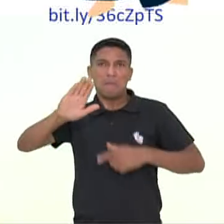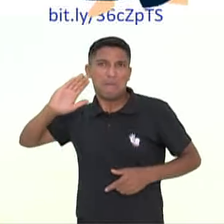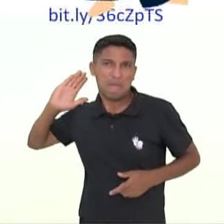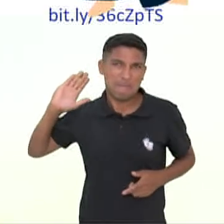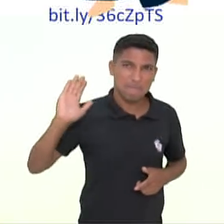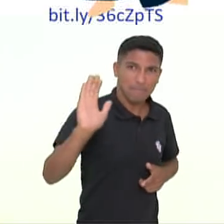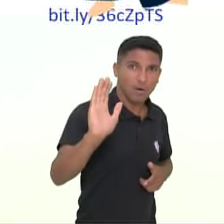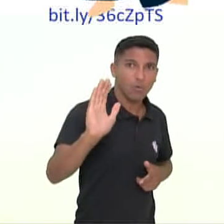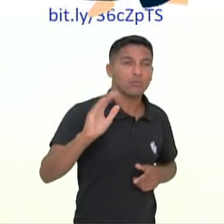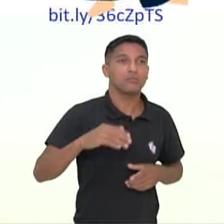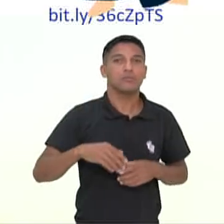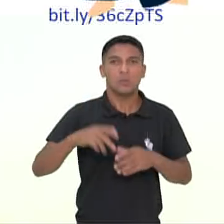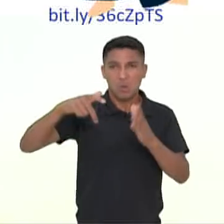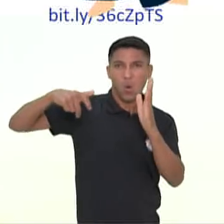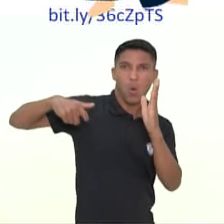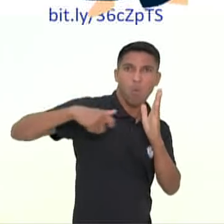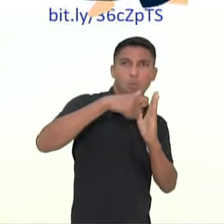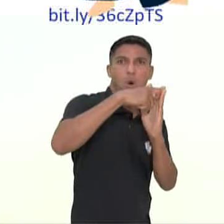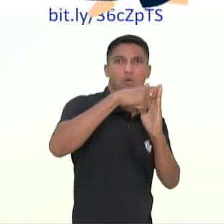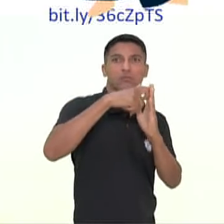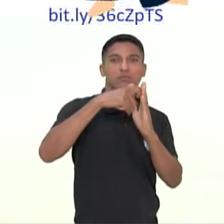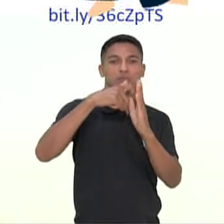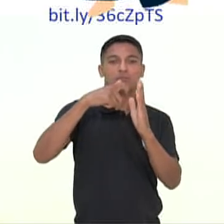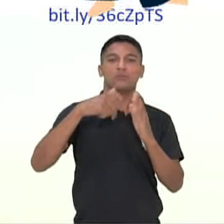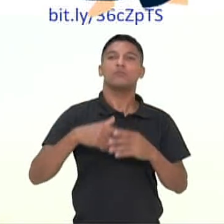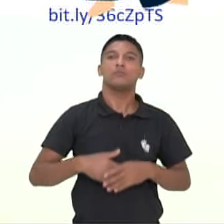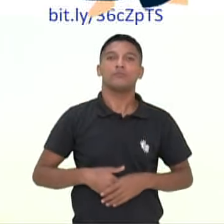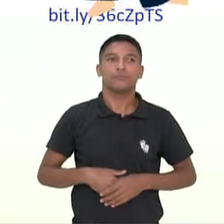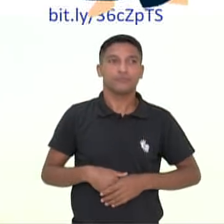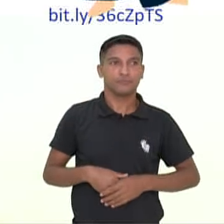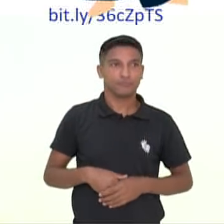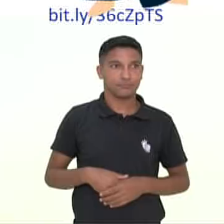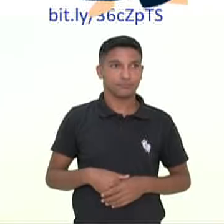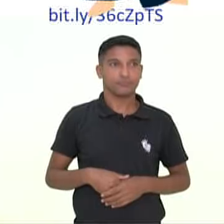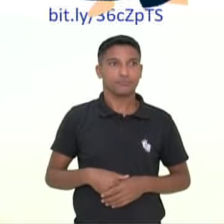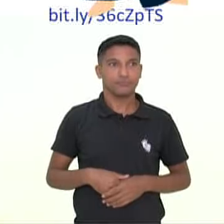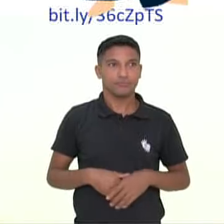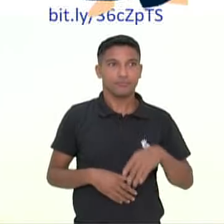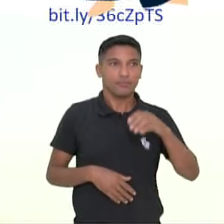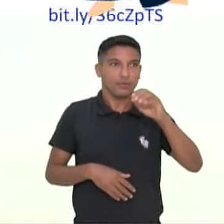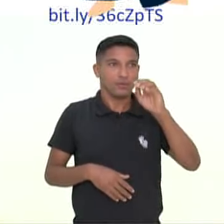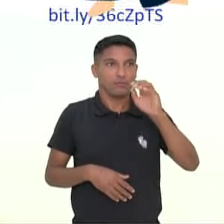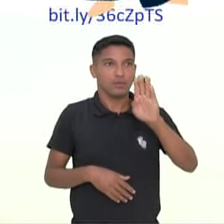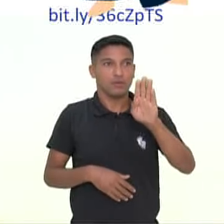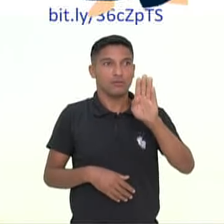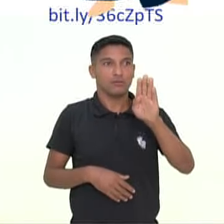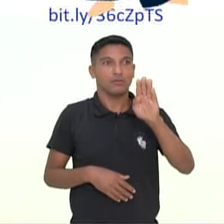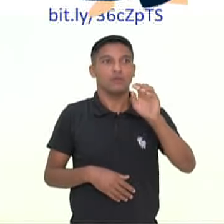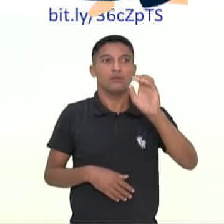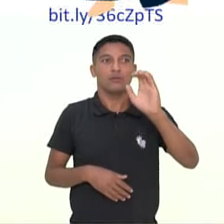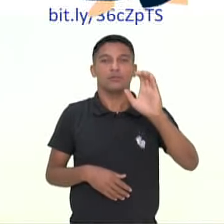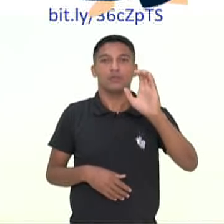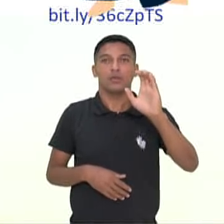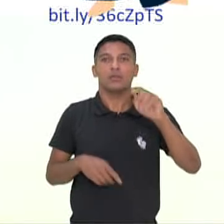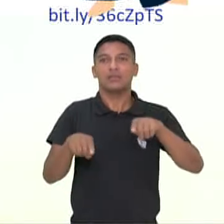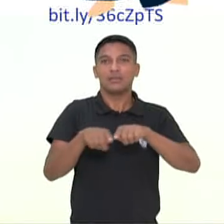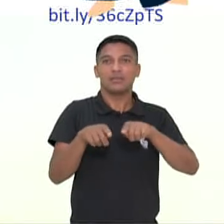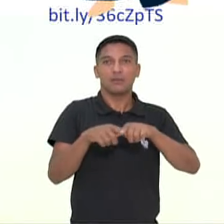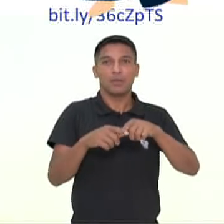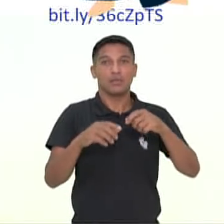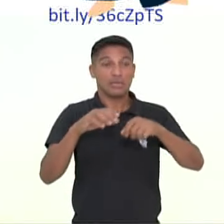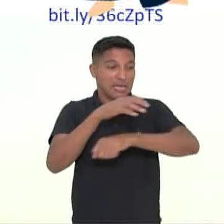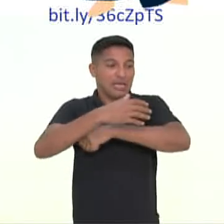e imobilizar o adversário. E a alternativa D, no uso das mãos, cotovelos, joelhos, canelas e pés